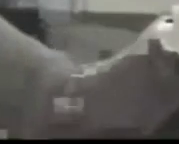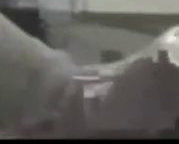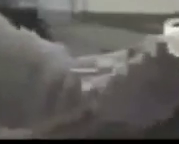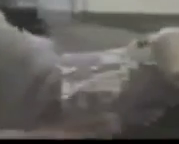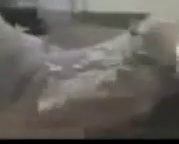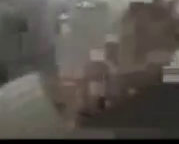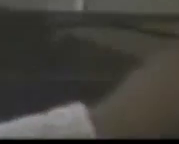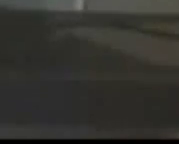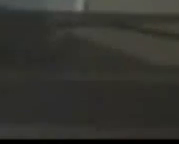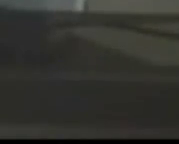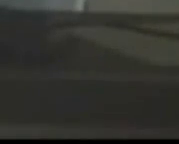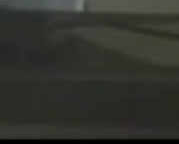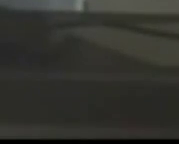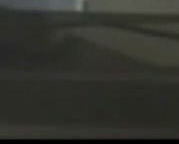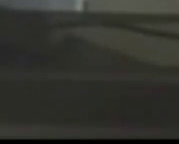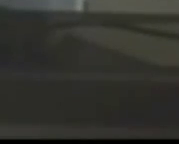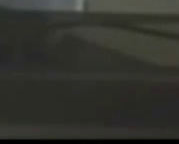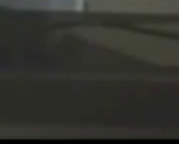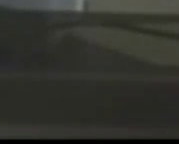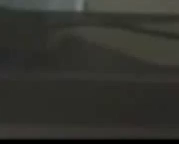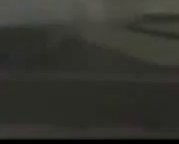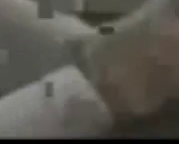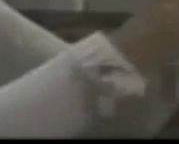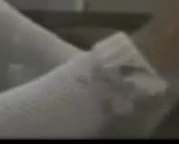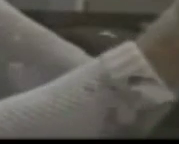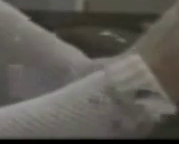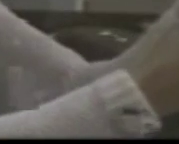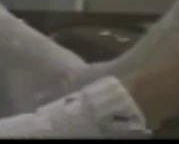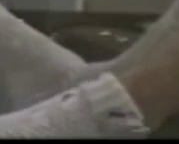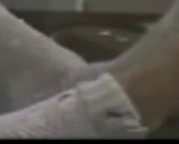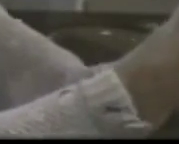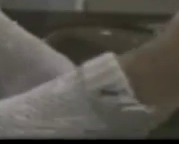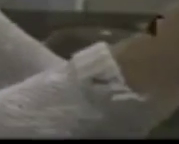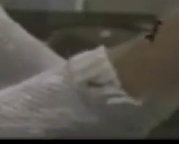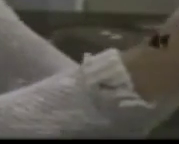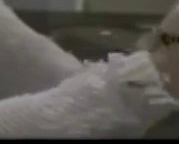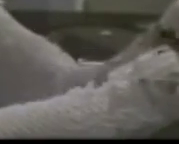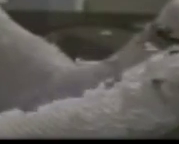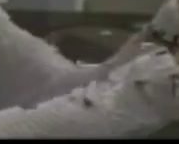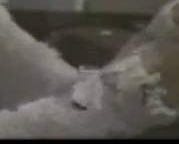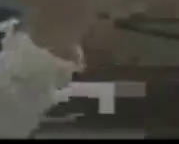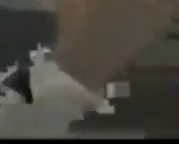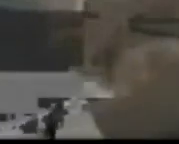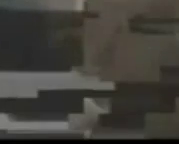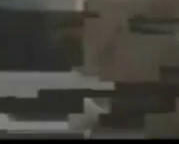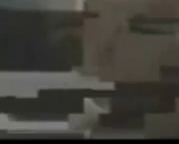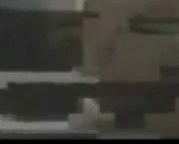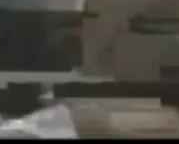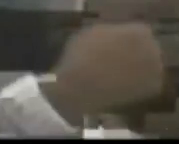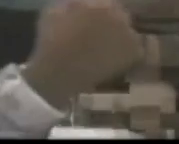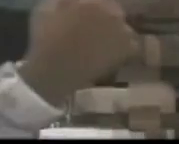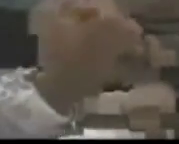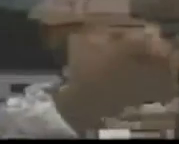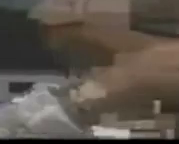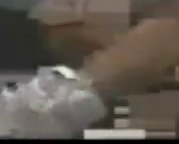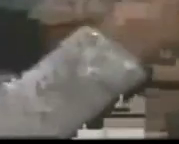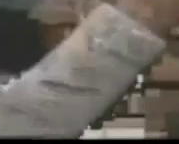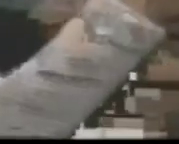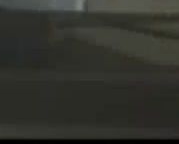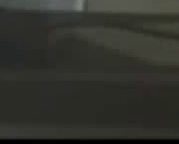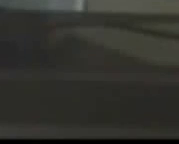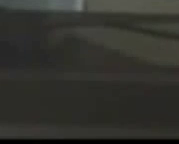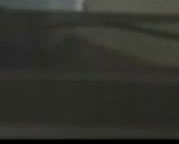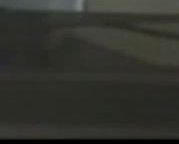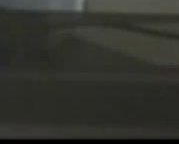praticante. Não, desculpa, é que é o órgão genital masculino na cabeça, é no Poder Judiciário, igreja